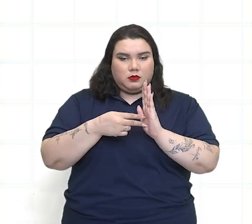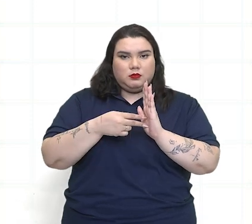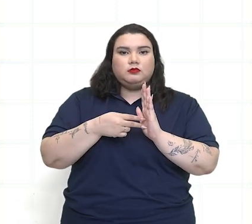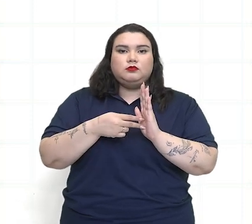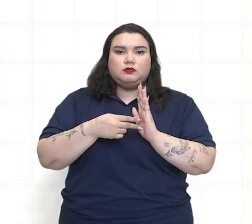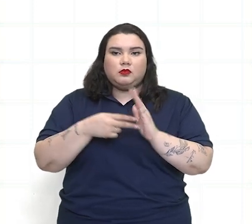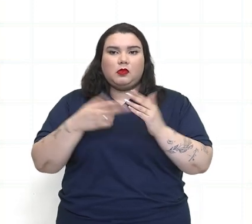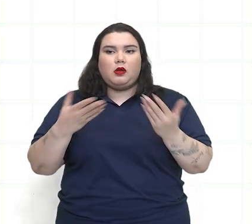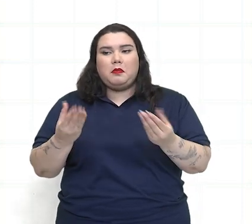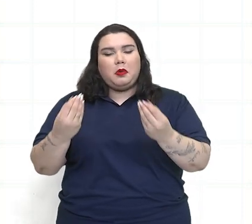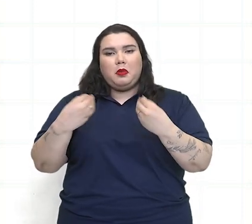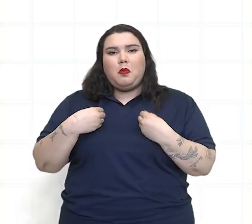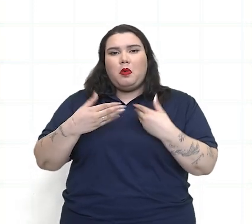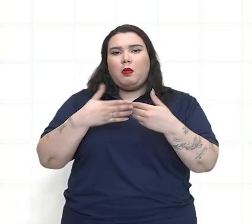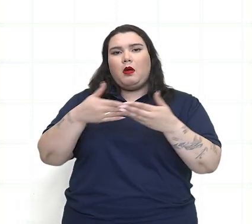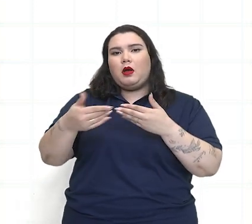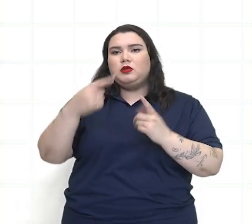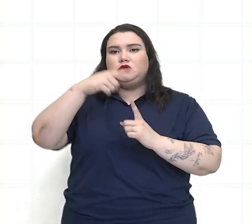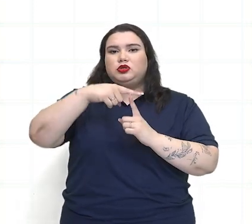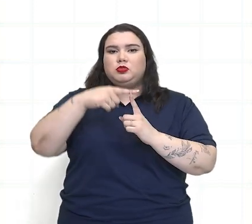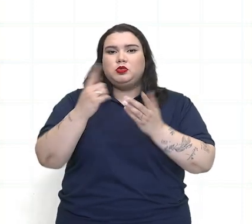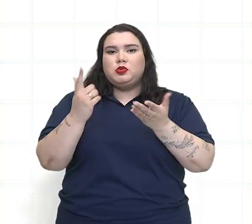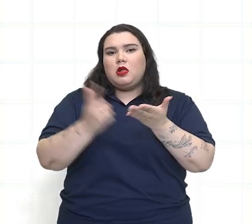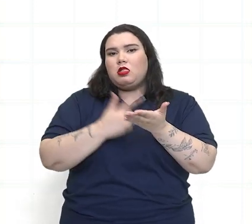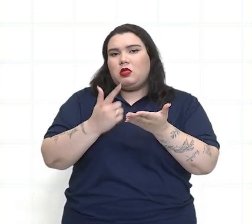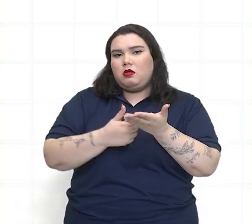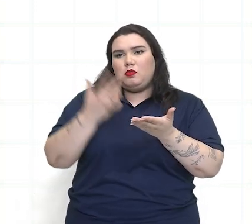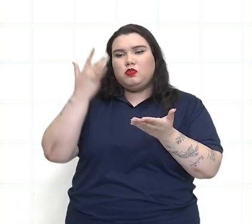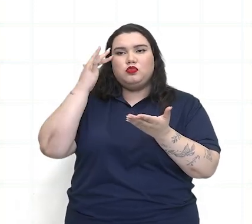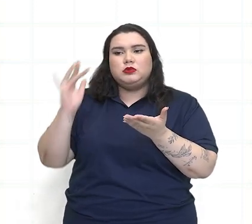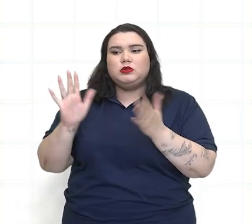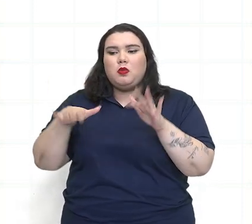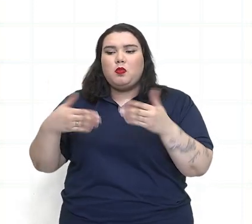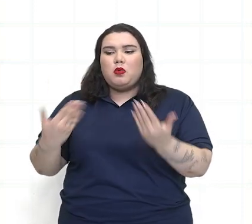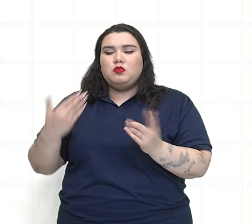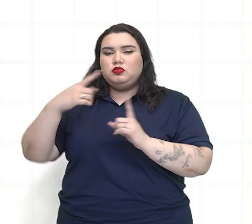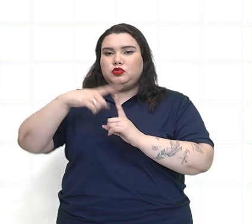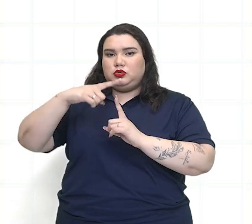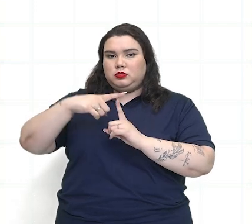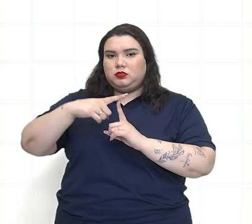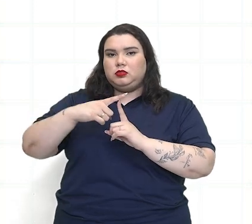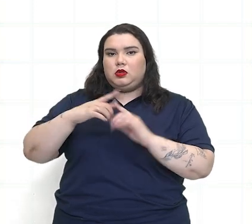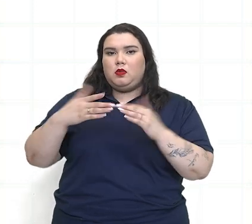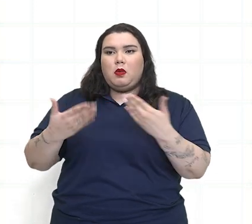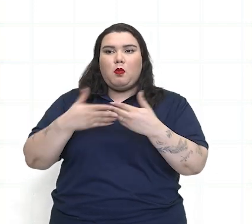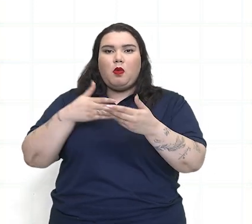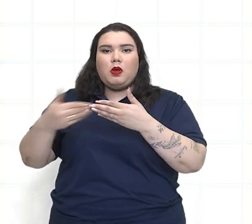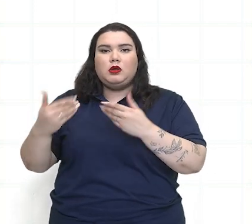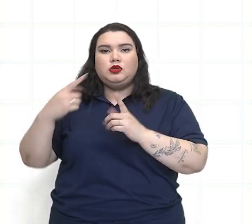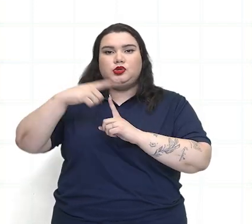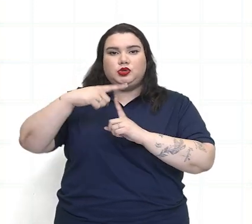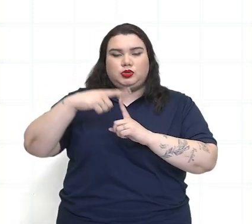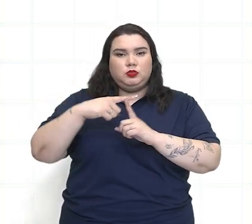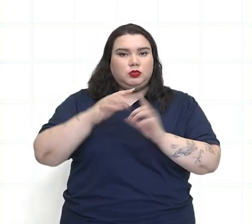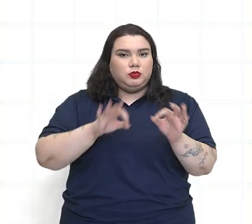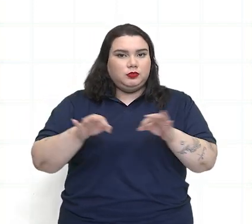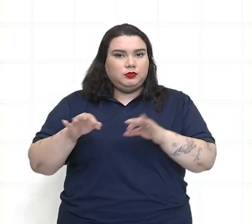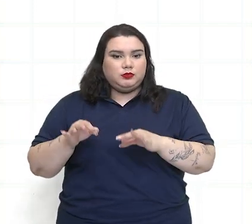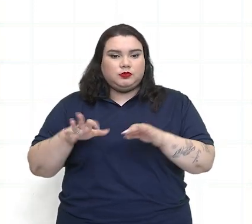significado. Um livro qualquer. Eu não sei exatamente que livro é esse. E isso decorre,